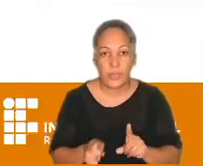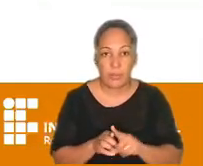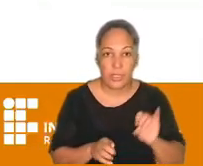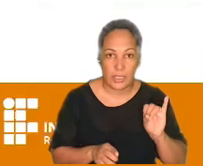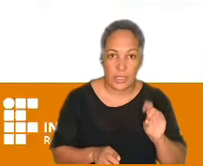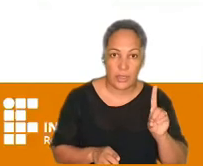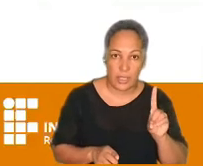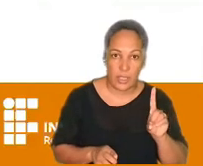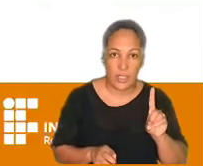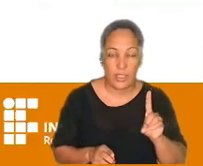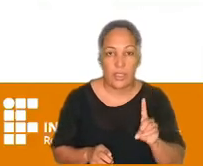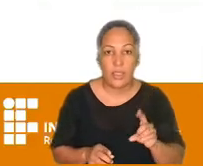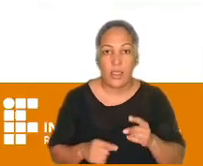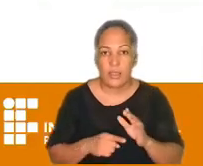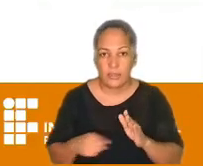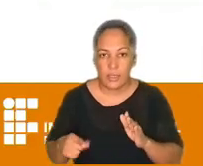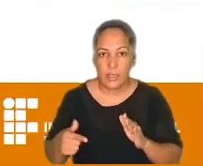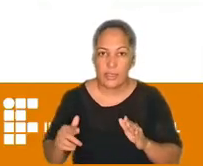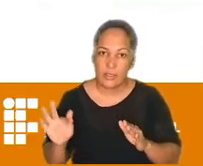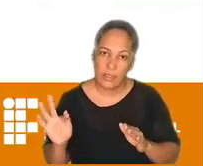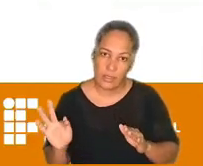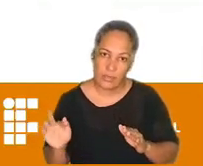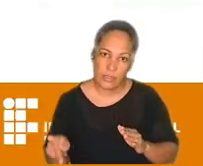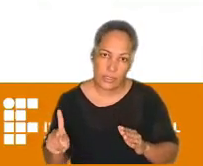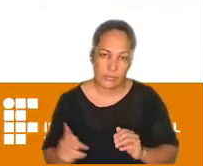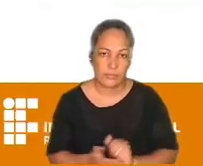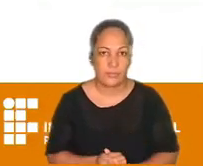aqui ficou ID, underline vem, que é de vendas, underline FK.